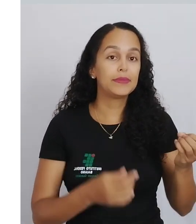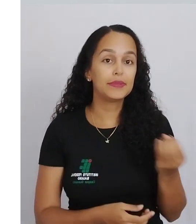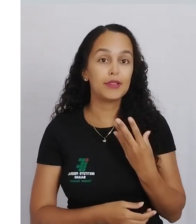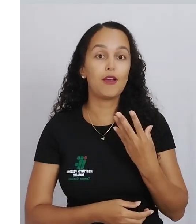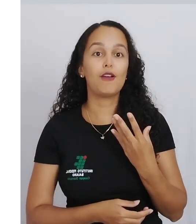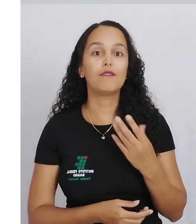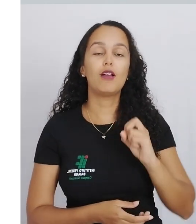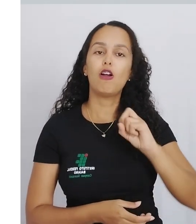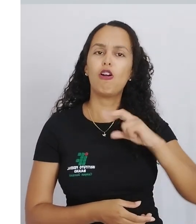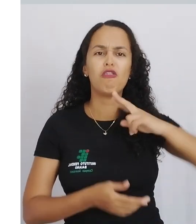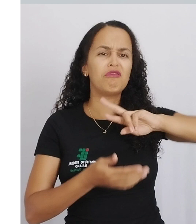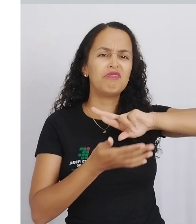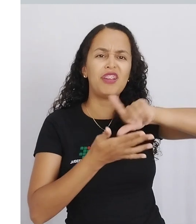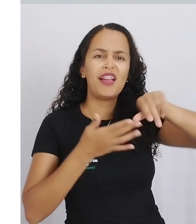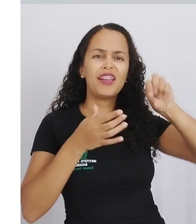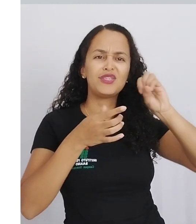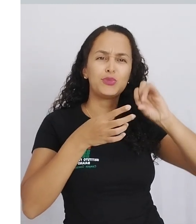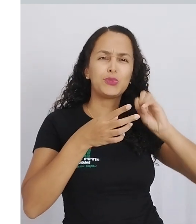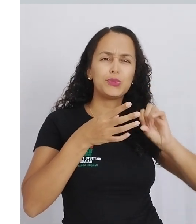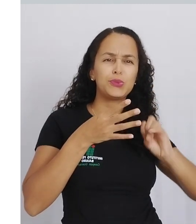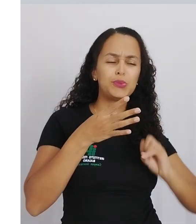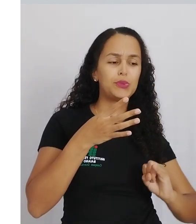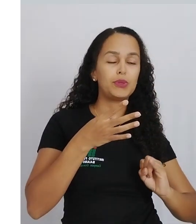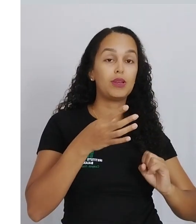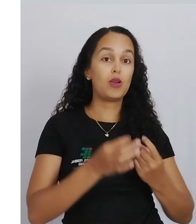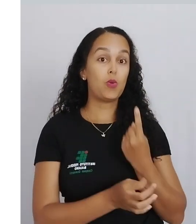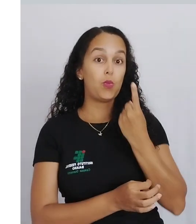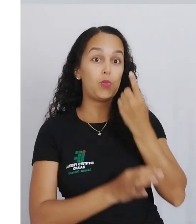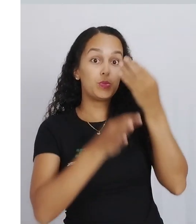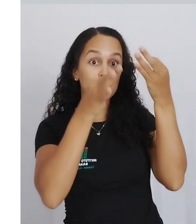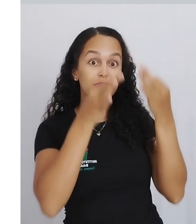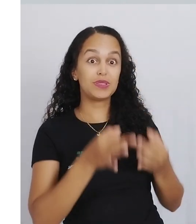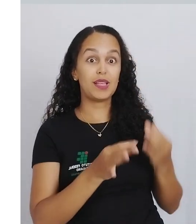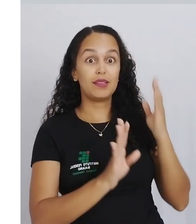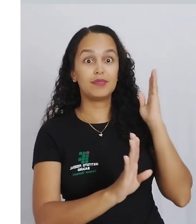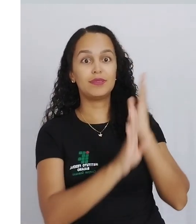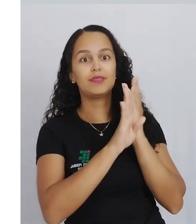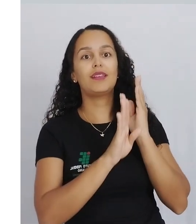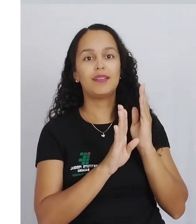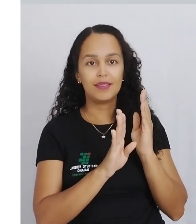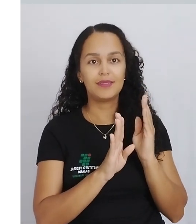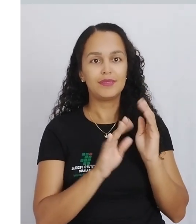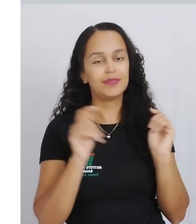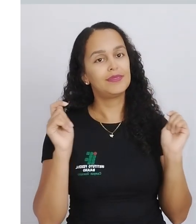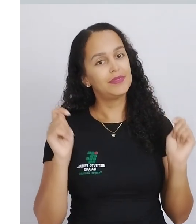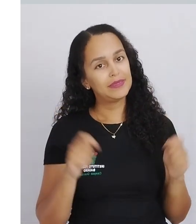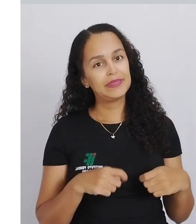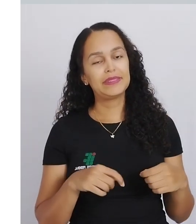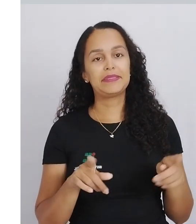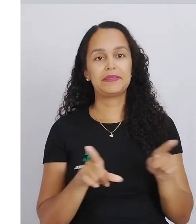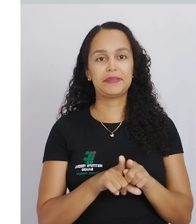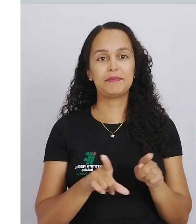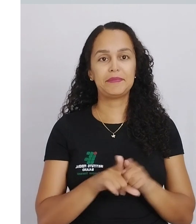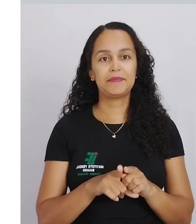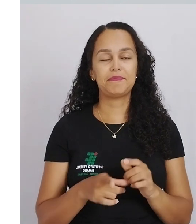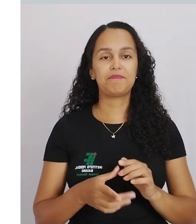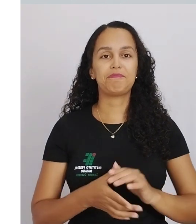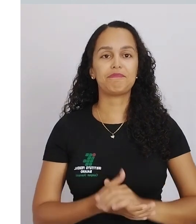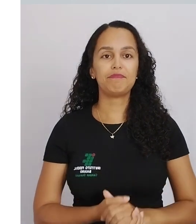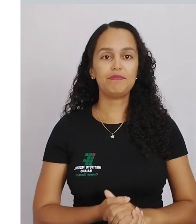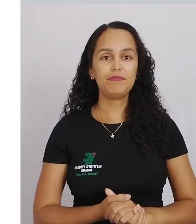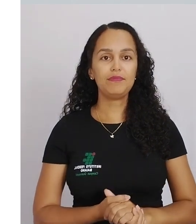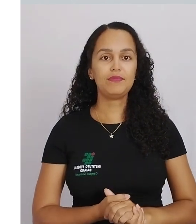né, testar várias hipóteses e até que você chegue em uma, que aí vai ser atida como a resposta correta para